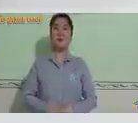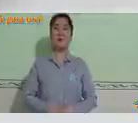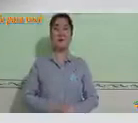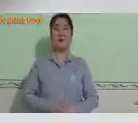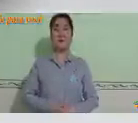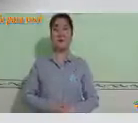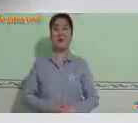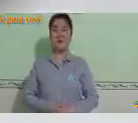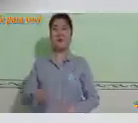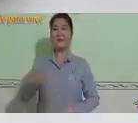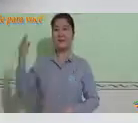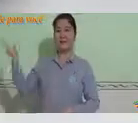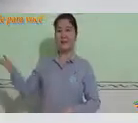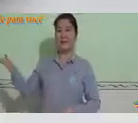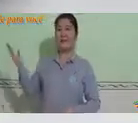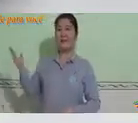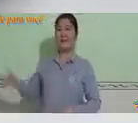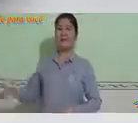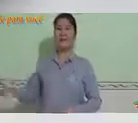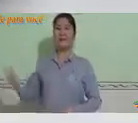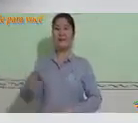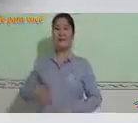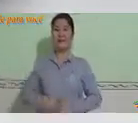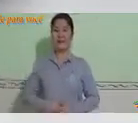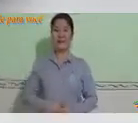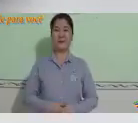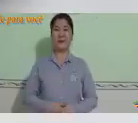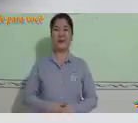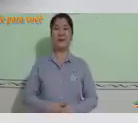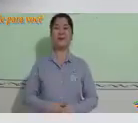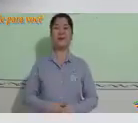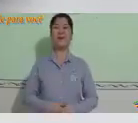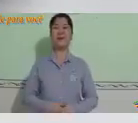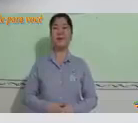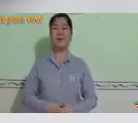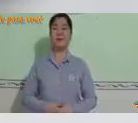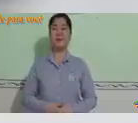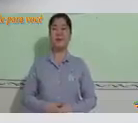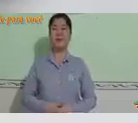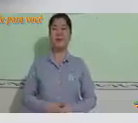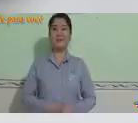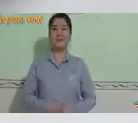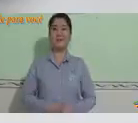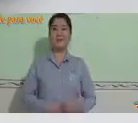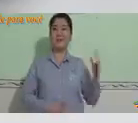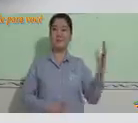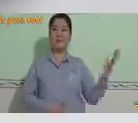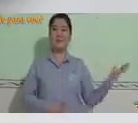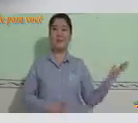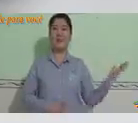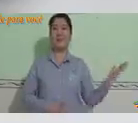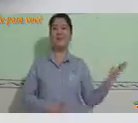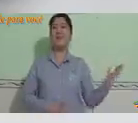pesquisadores da Universidade de Michigan verificaram que uma proteína, azestrina, tinha sua produção aumentada durante